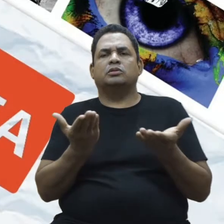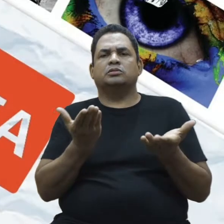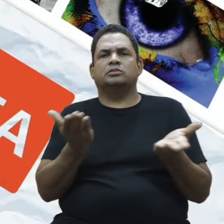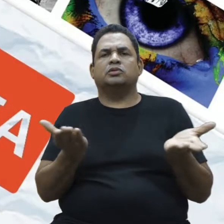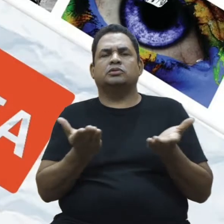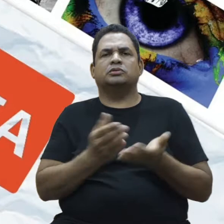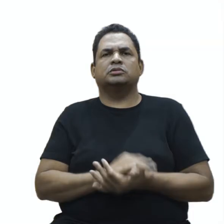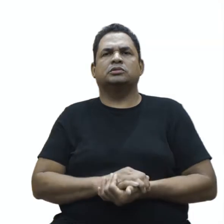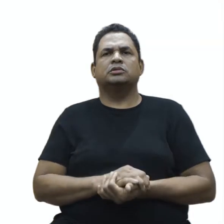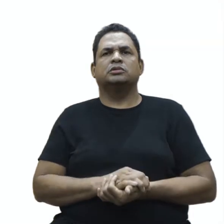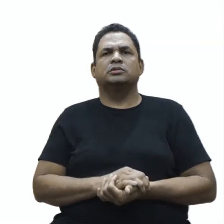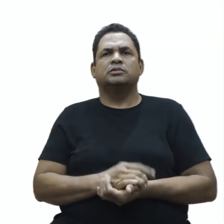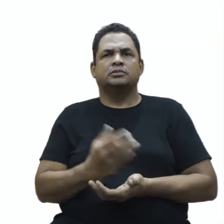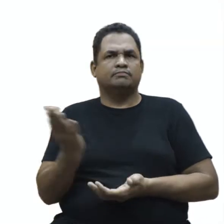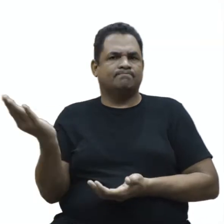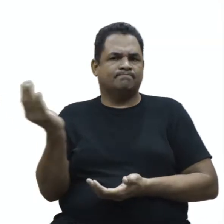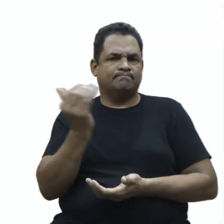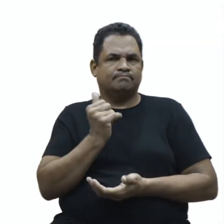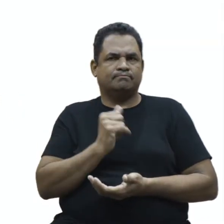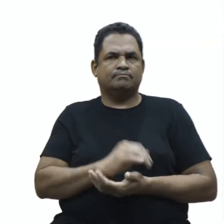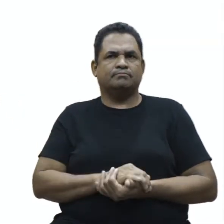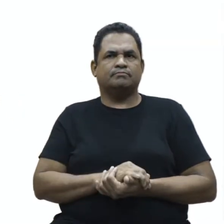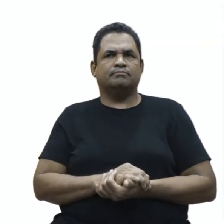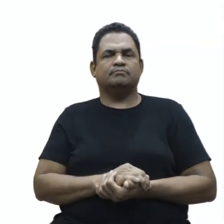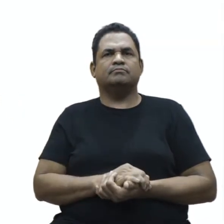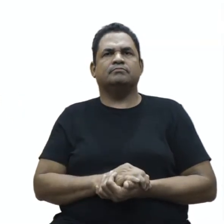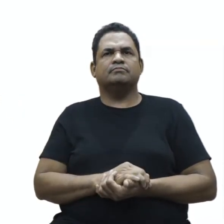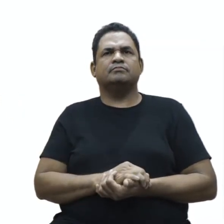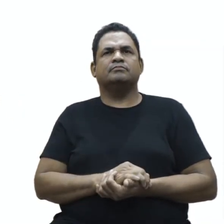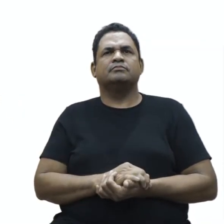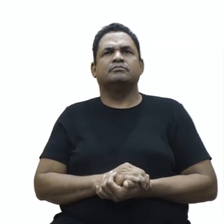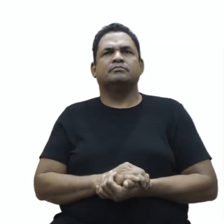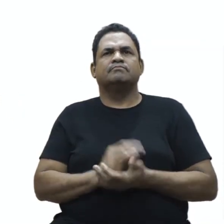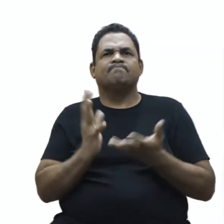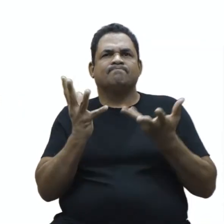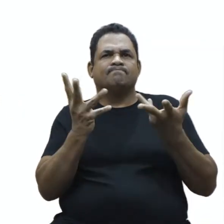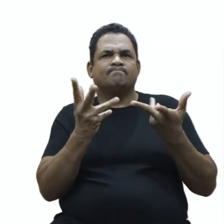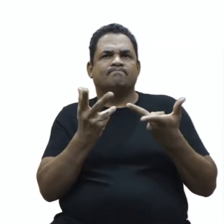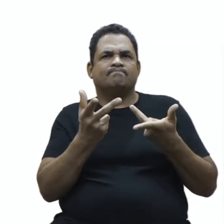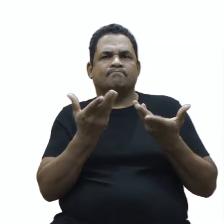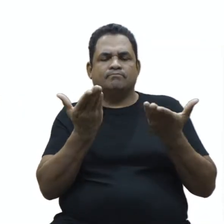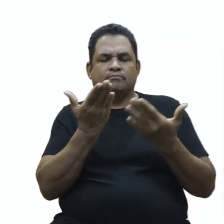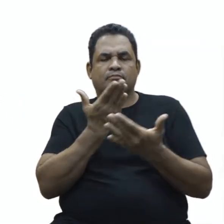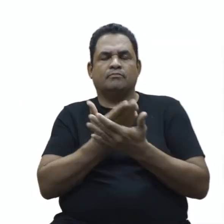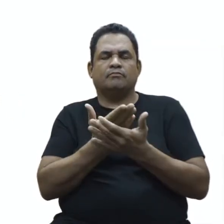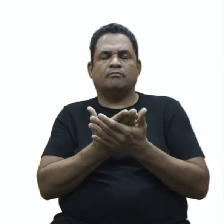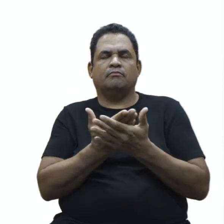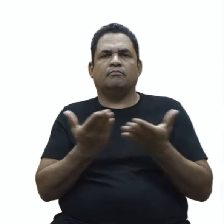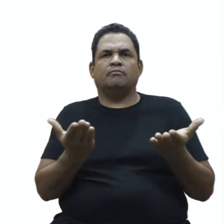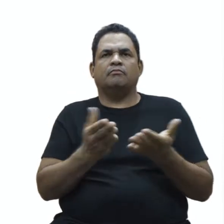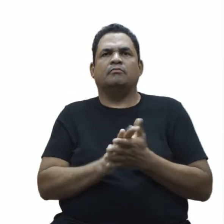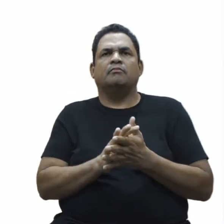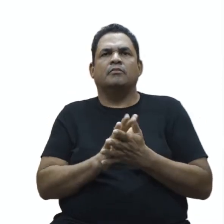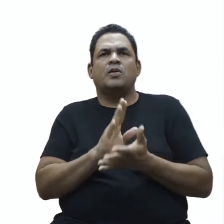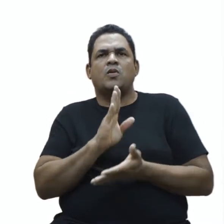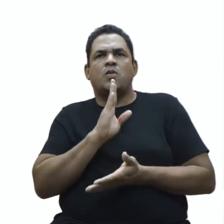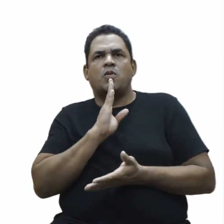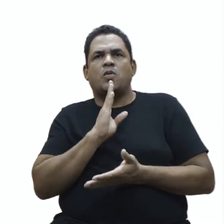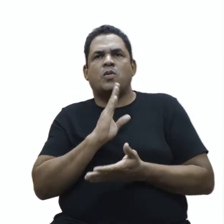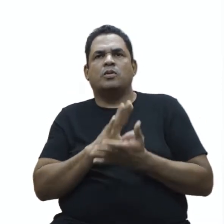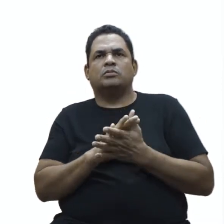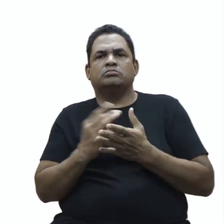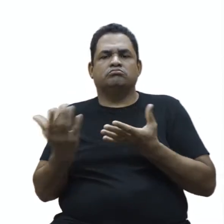de hoje? Vem comigo, pessoal. Bom, a habilidade da nossa aula de hoje é reconhecer